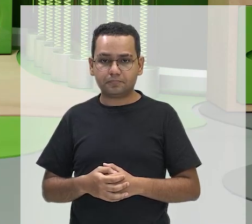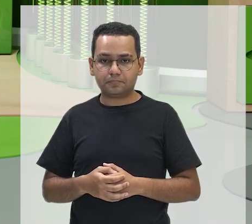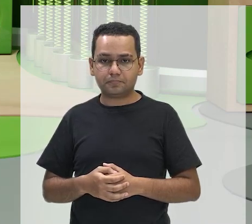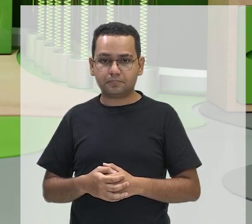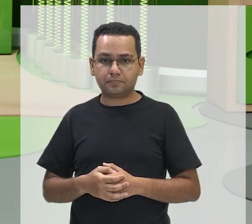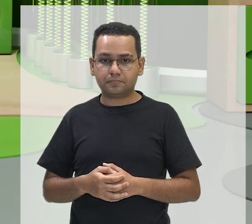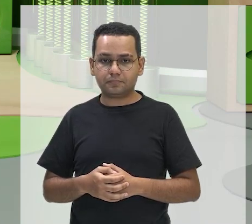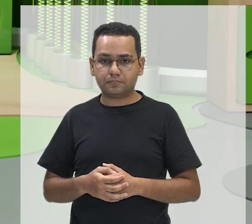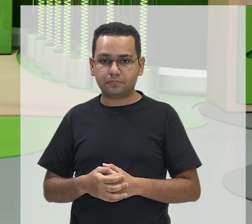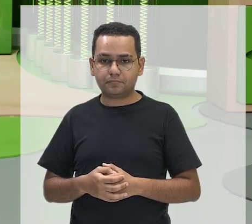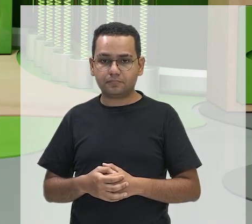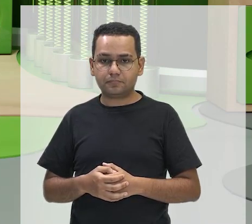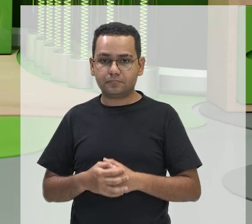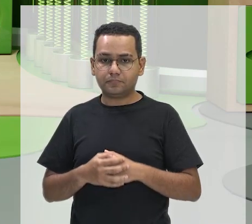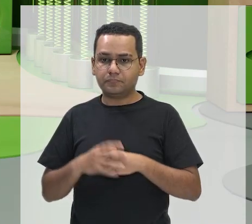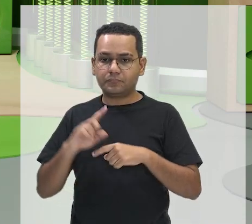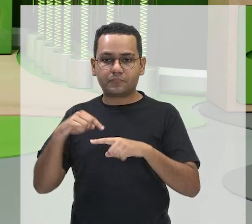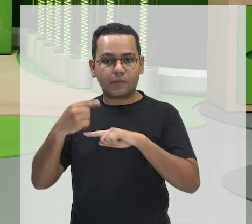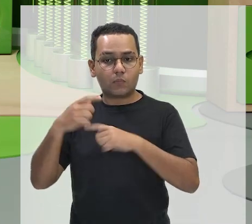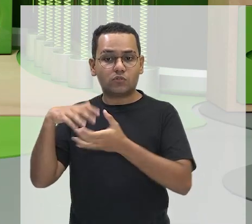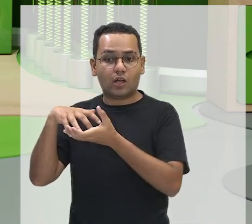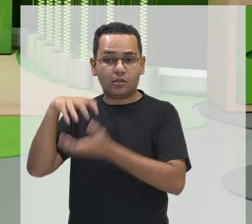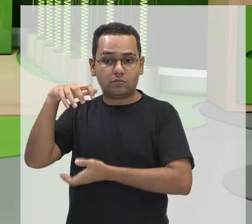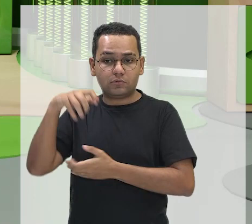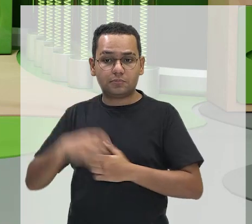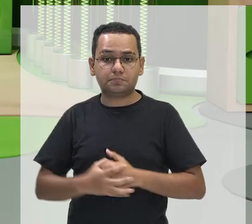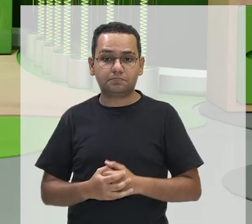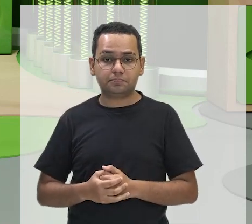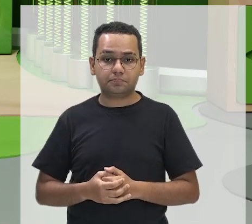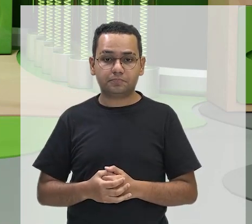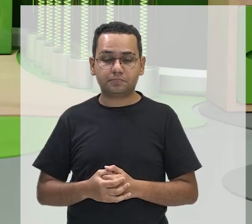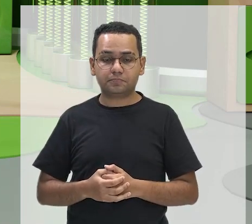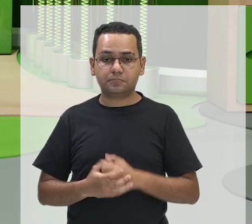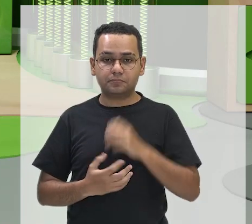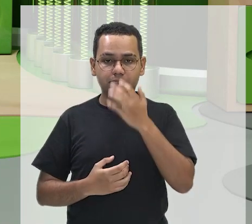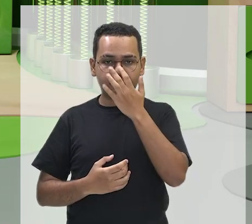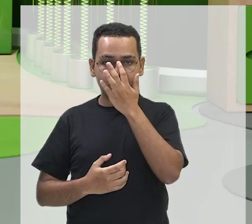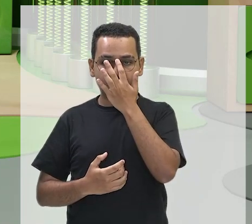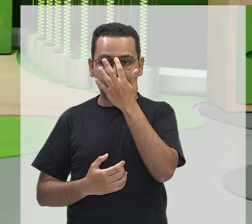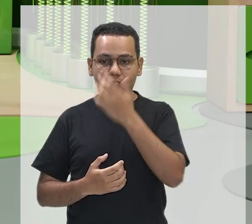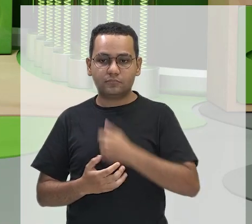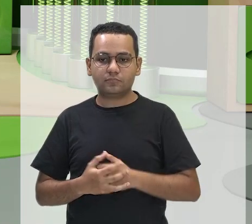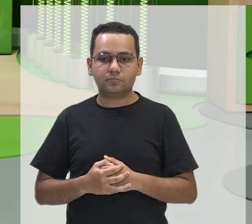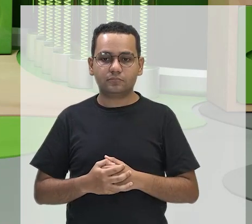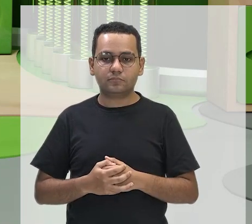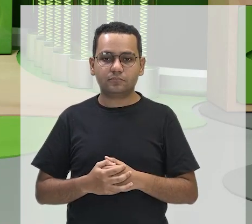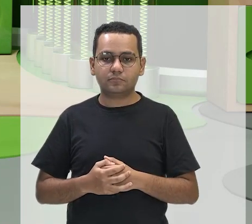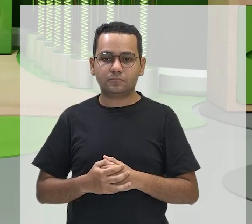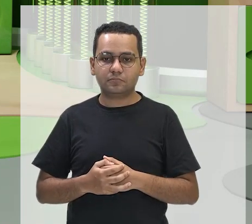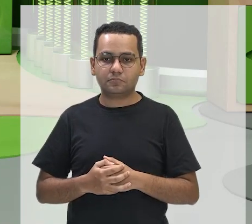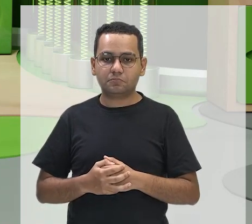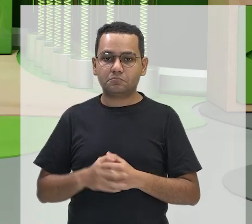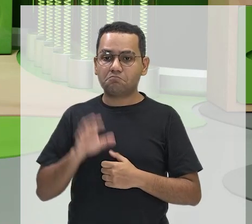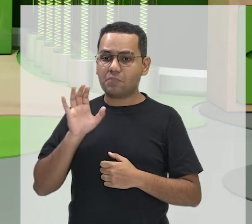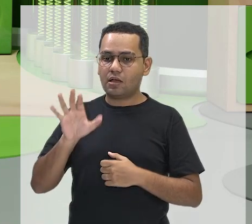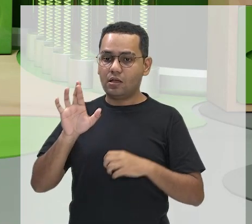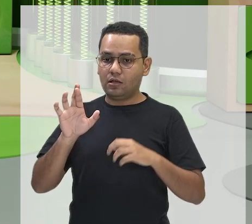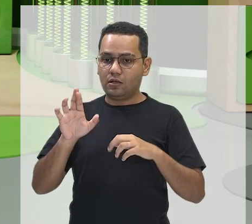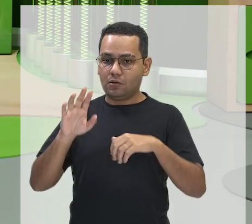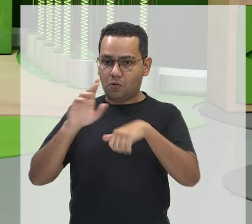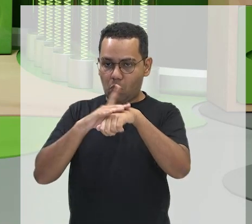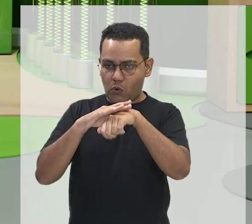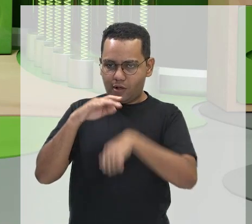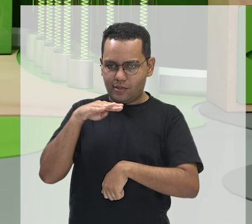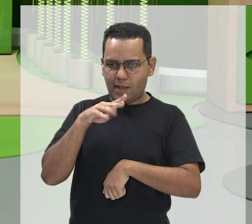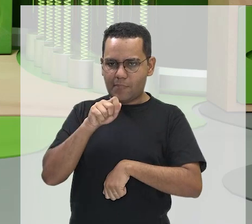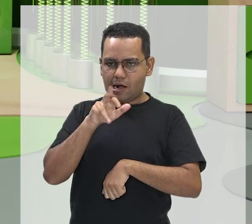fase mais adulta e observa aí as suas características, né? Lembrando que esse mosquito aqui da malária, ele é diferente ali do da dengue,